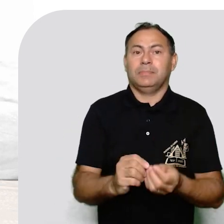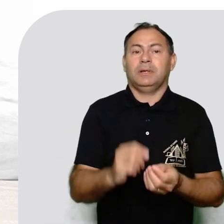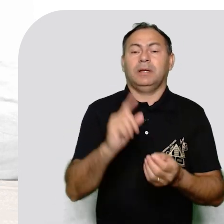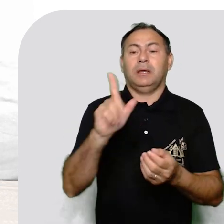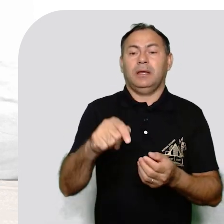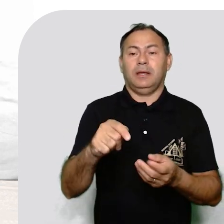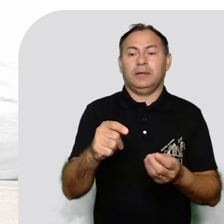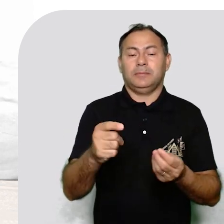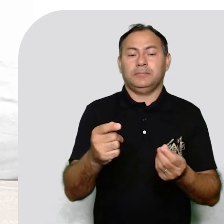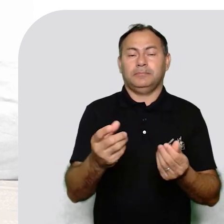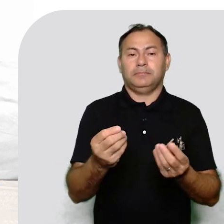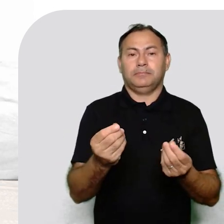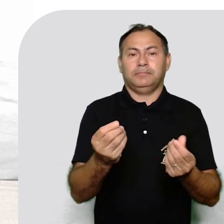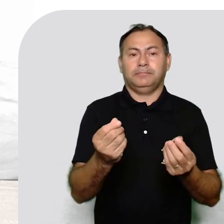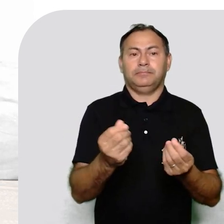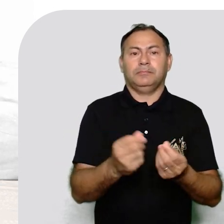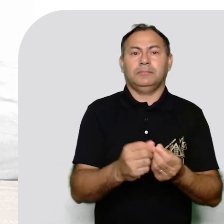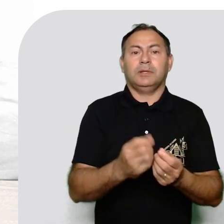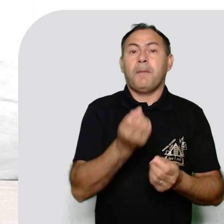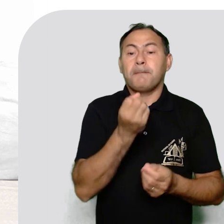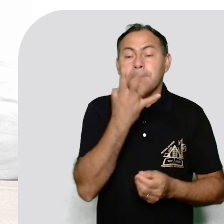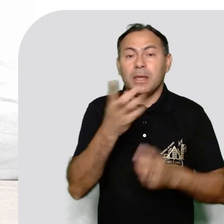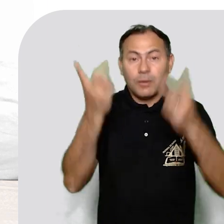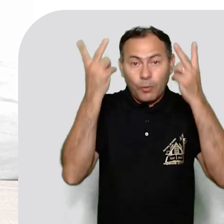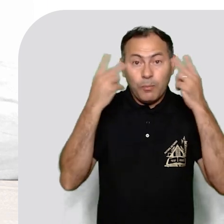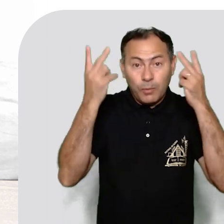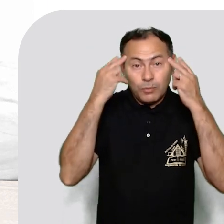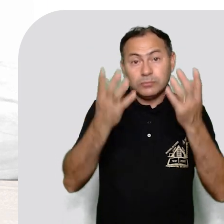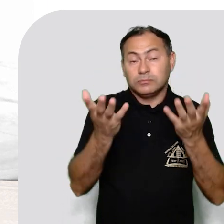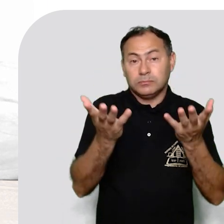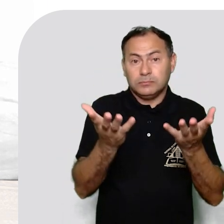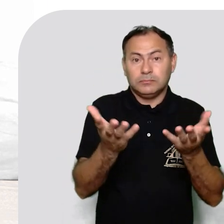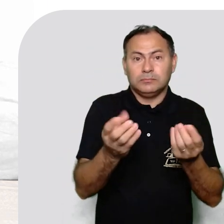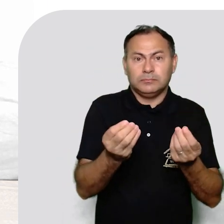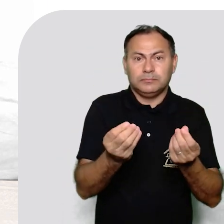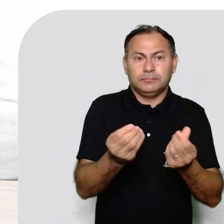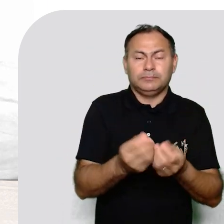um bem comum, né,